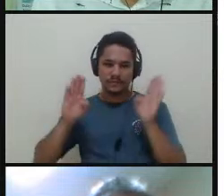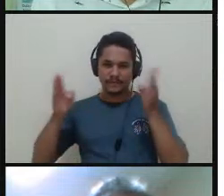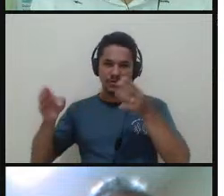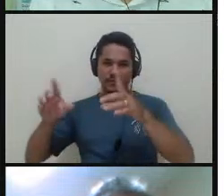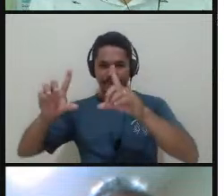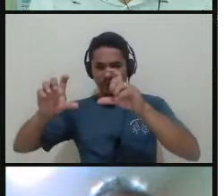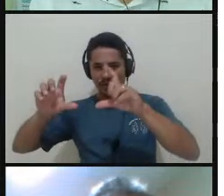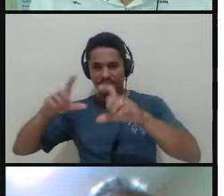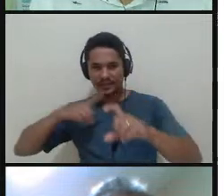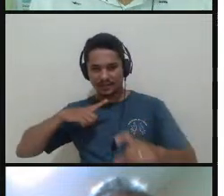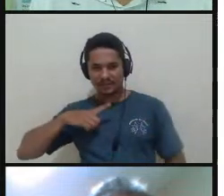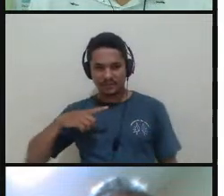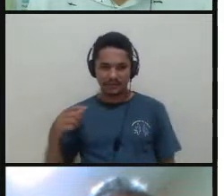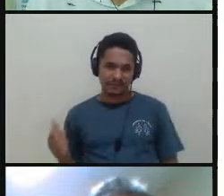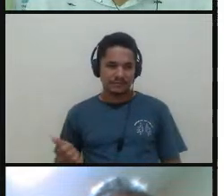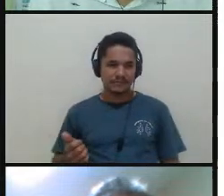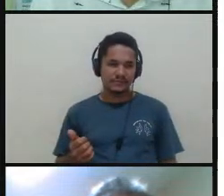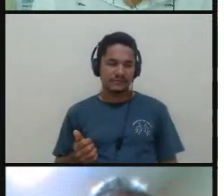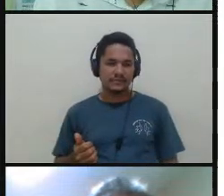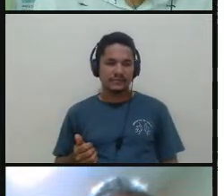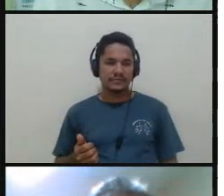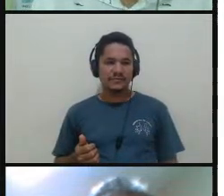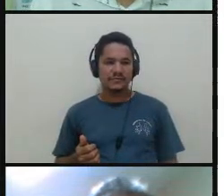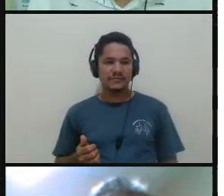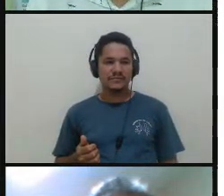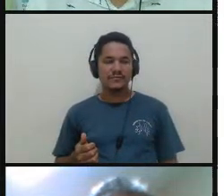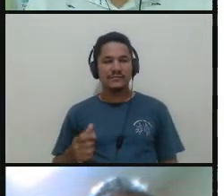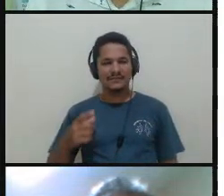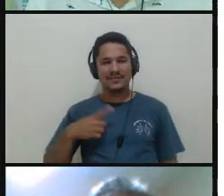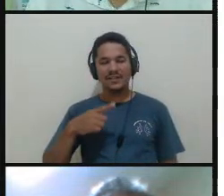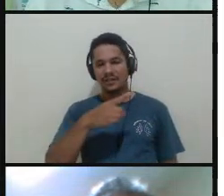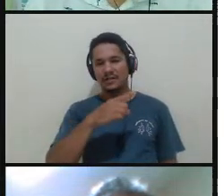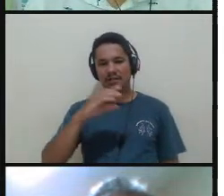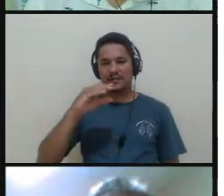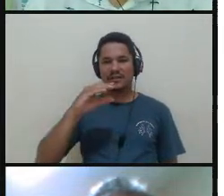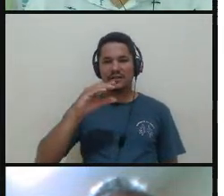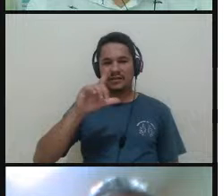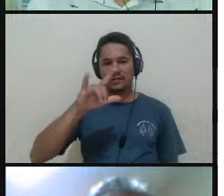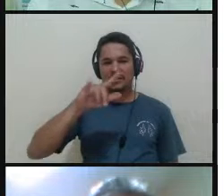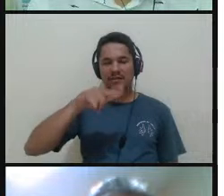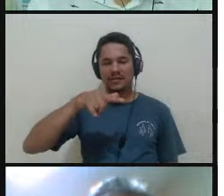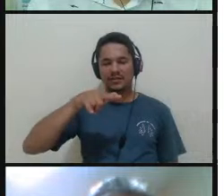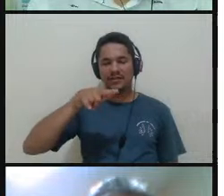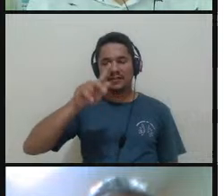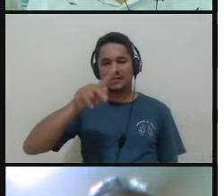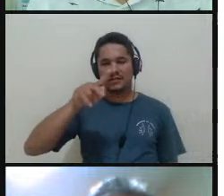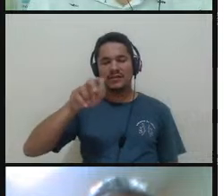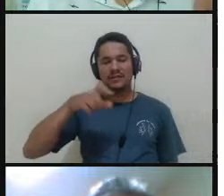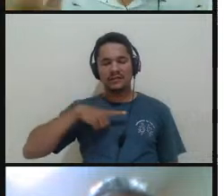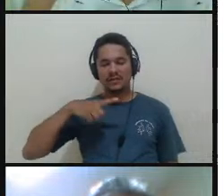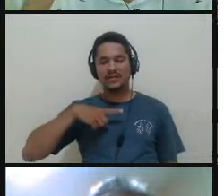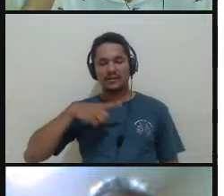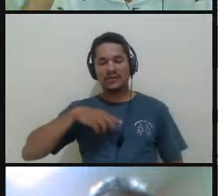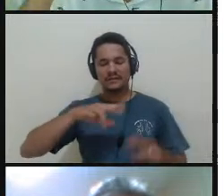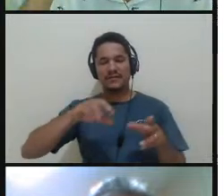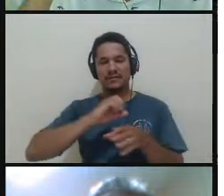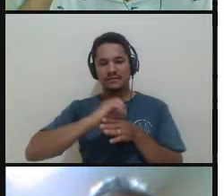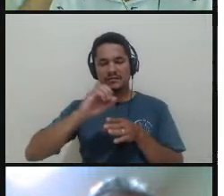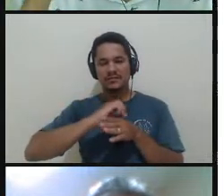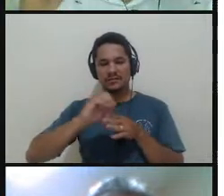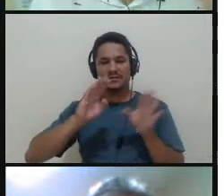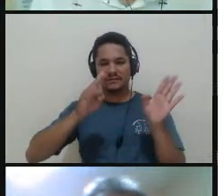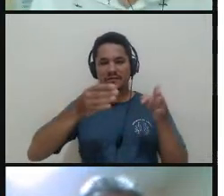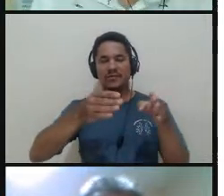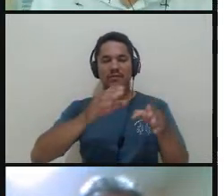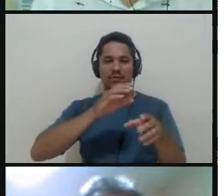fotografia. Luana, no Clique, nós temos diversas oficinas voltadas para fotografia e alguns parceiros também têm